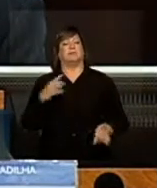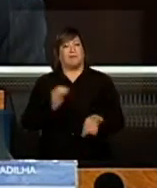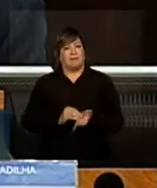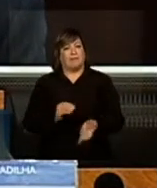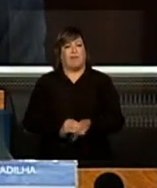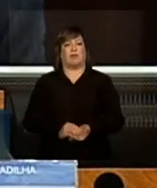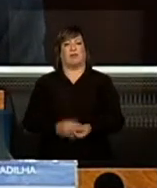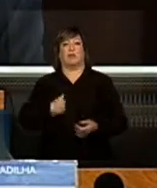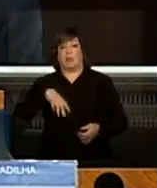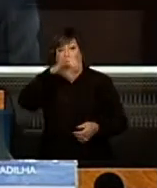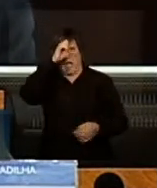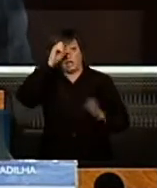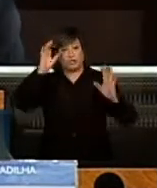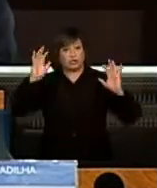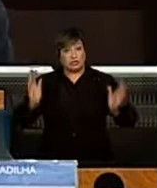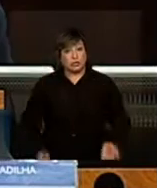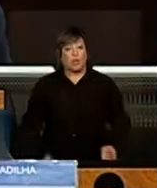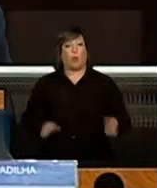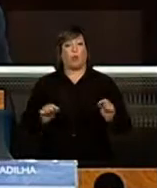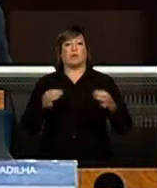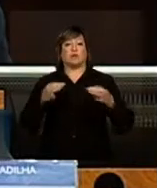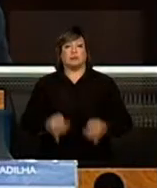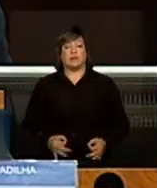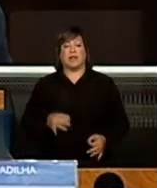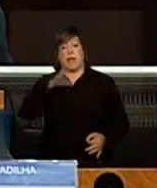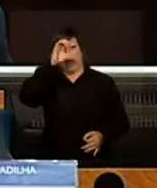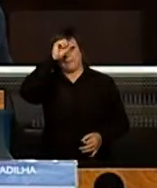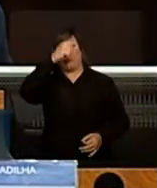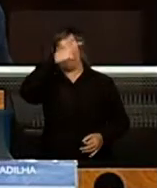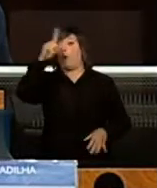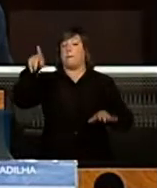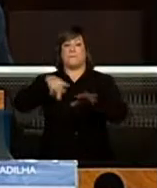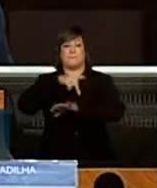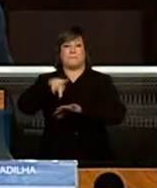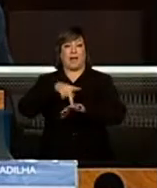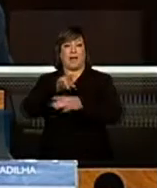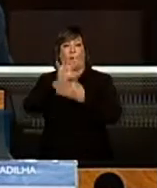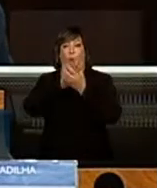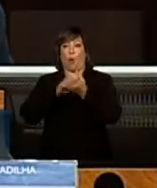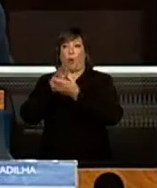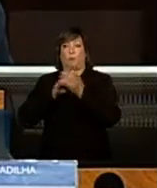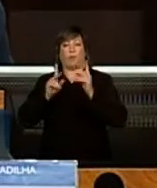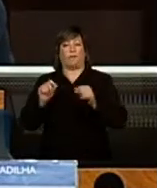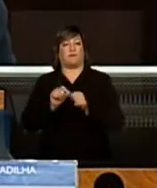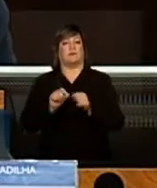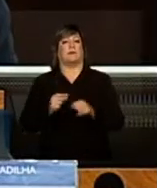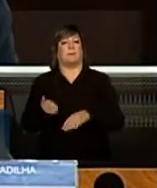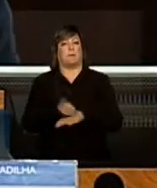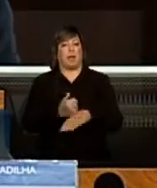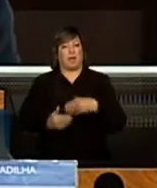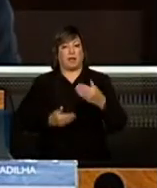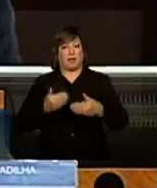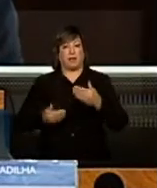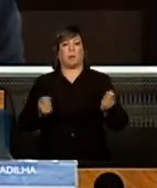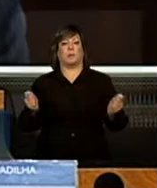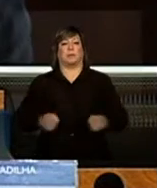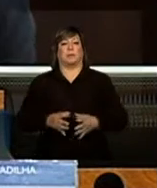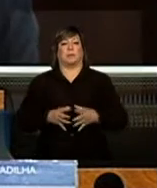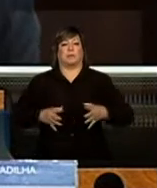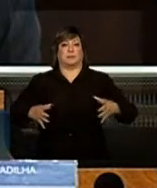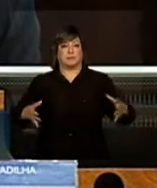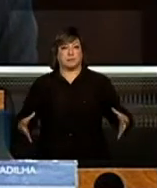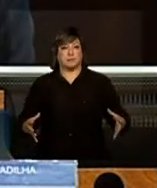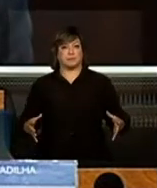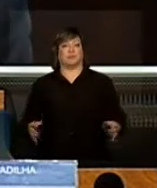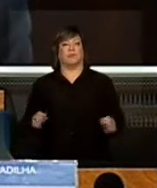fizemos certo, né? Aprender com os outros países o que aconteceu de correto em relação aos outros países, poder expandir o que foi feito